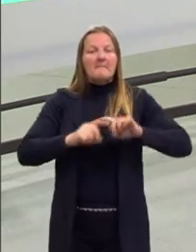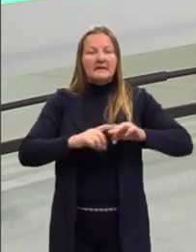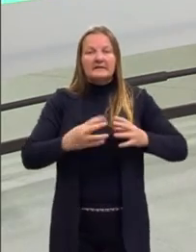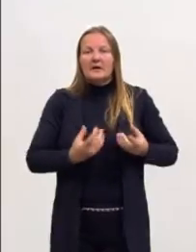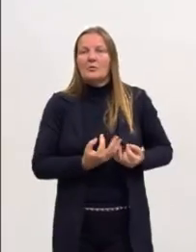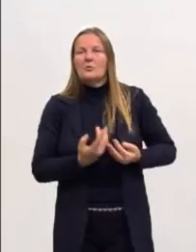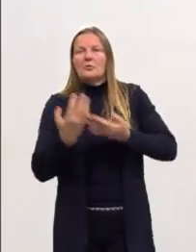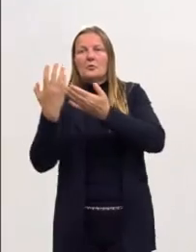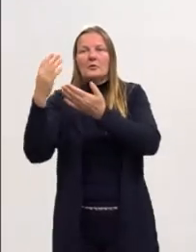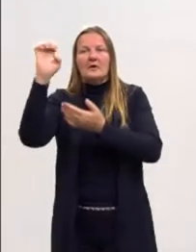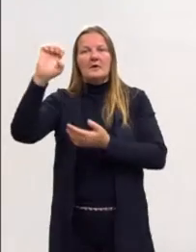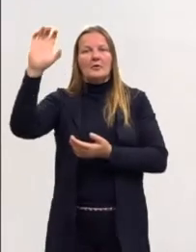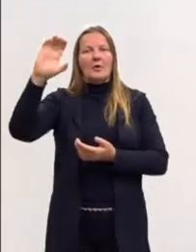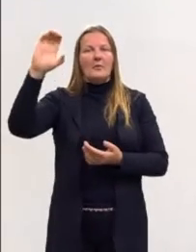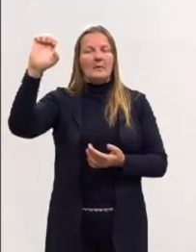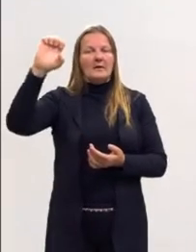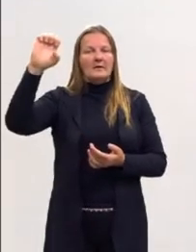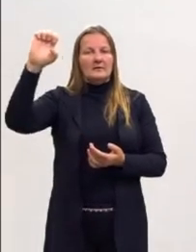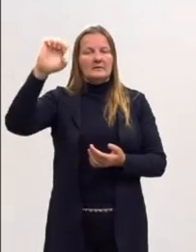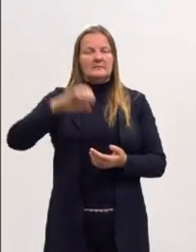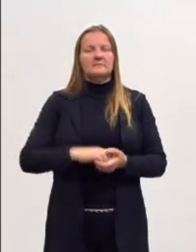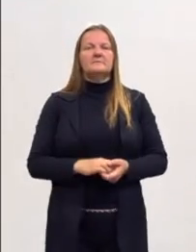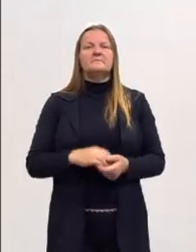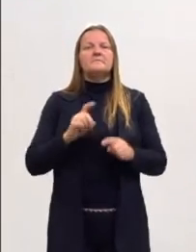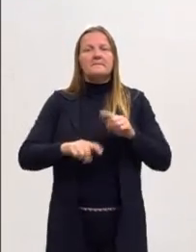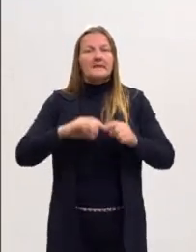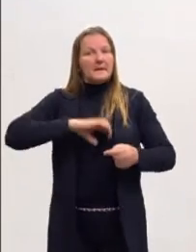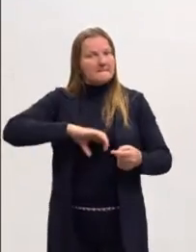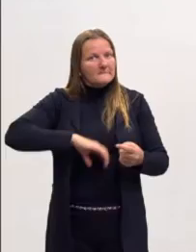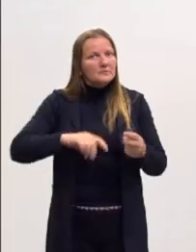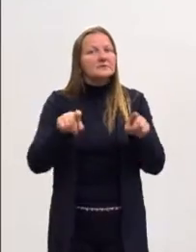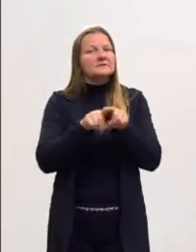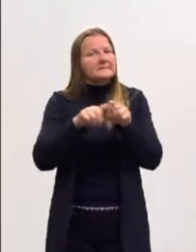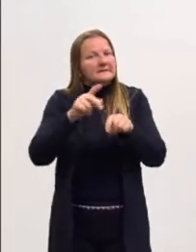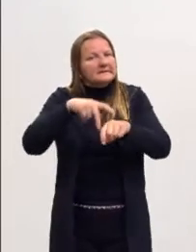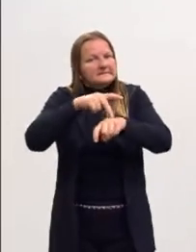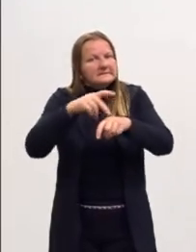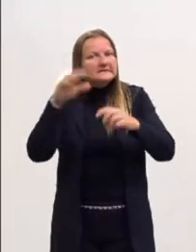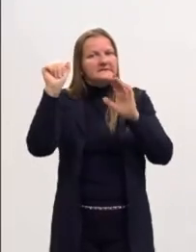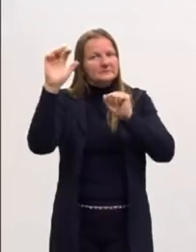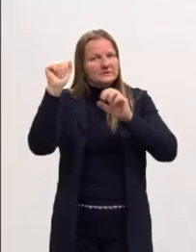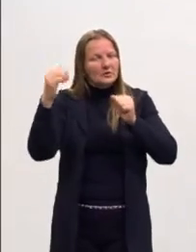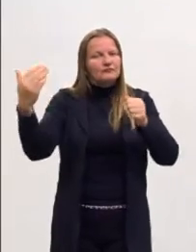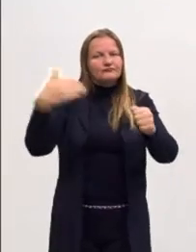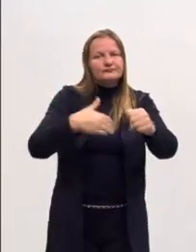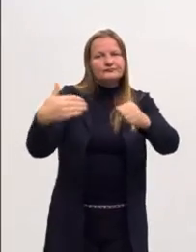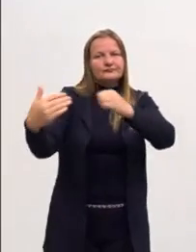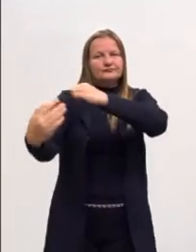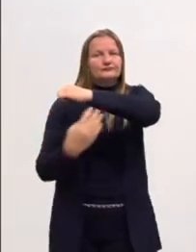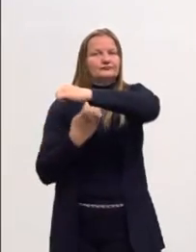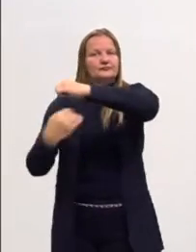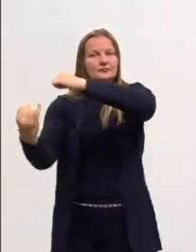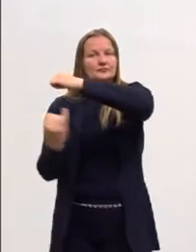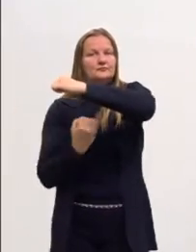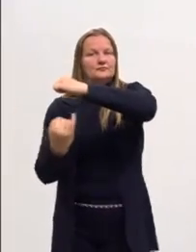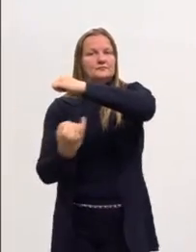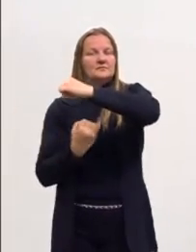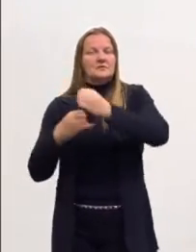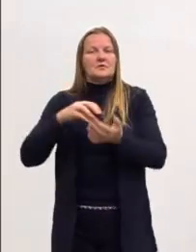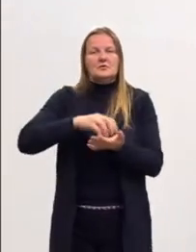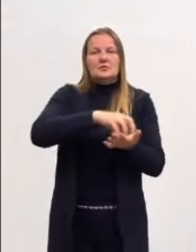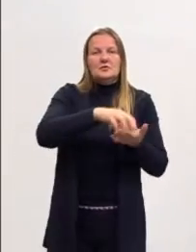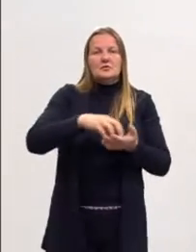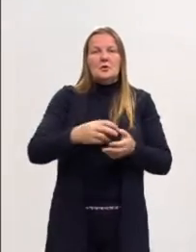para Europa né então tantos portugueses quantos espanhóis vem com esse intuito para cá e estalo Então as